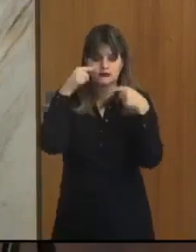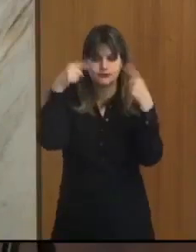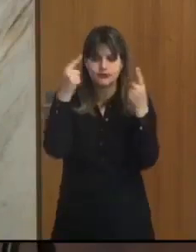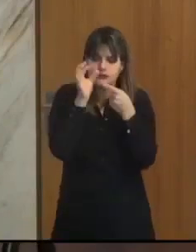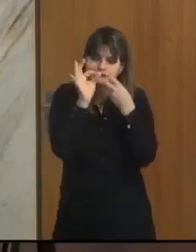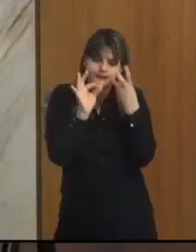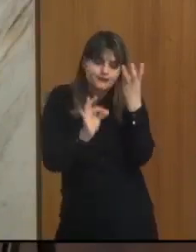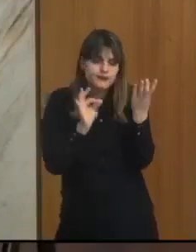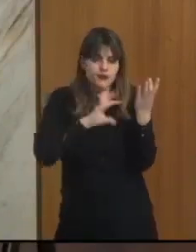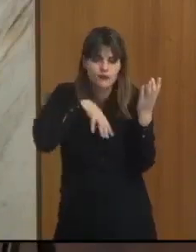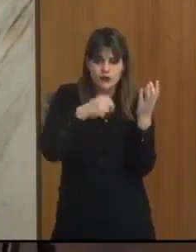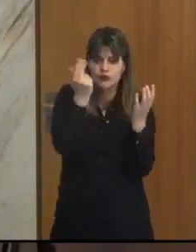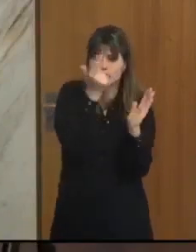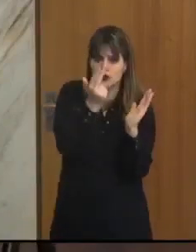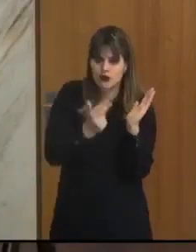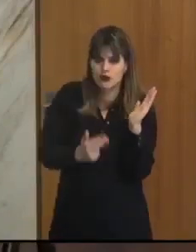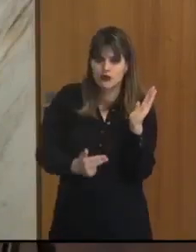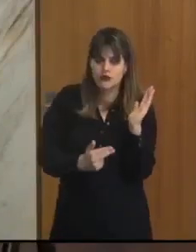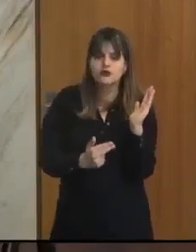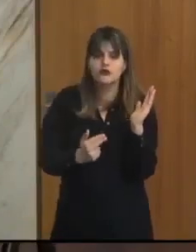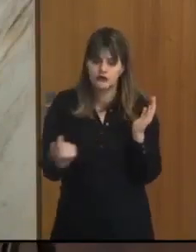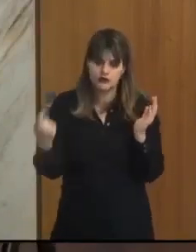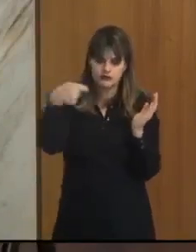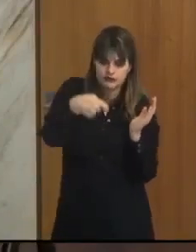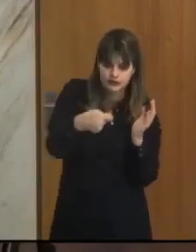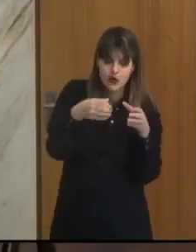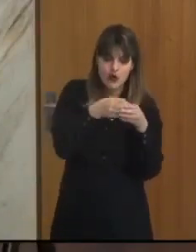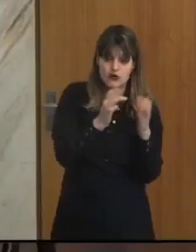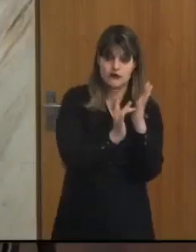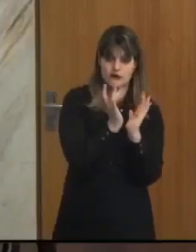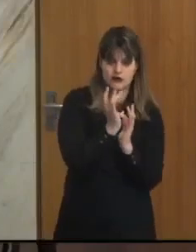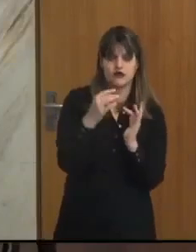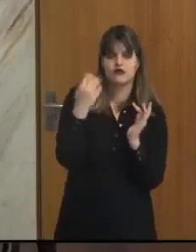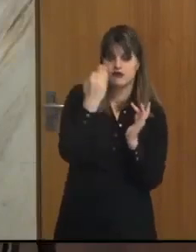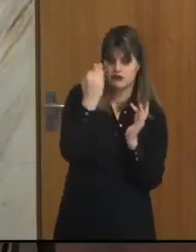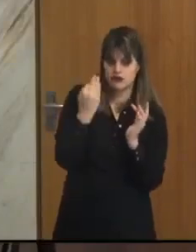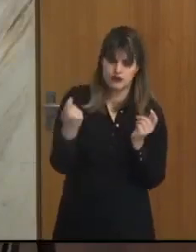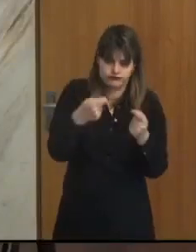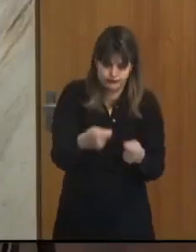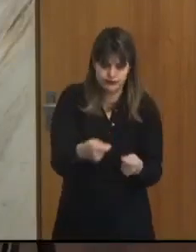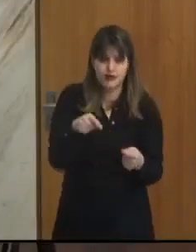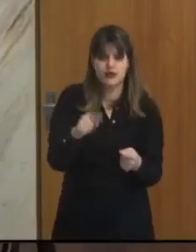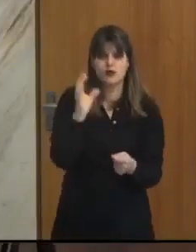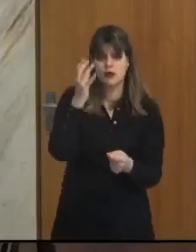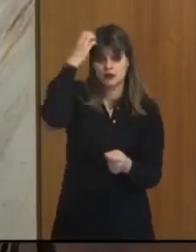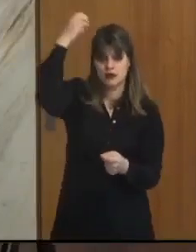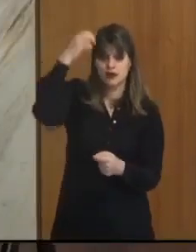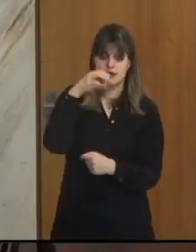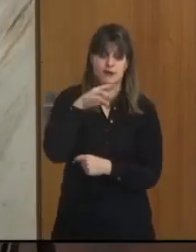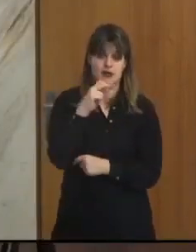do mundo artístico, originando pelo mecenato poderoso da Ordem de Cristo no espaço da Comenda de Soura, durante o reinado de Dom Manuel.